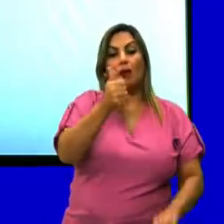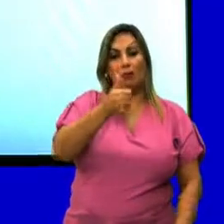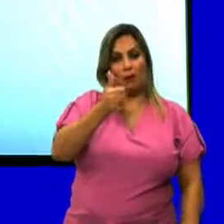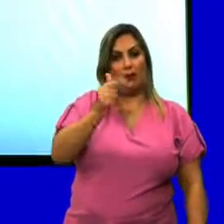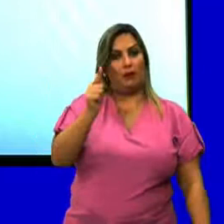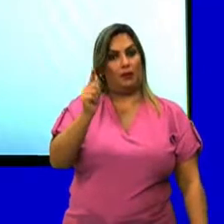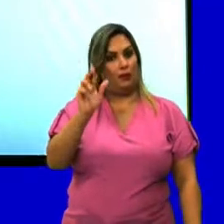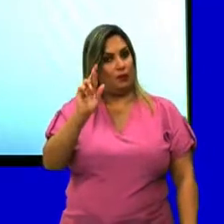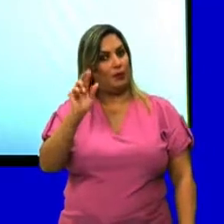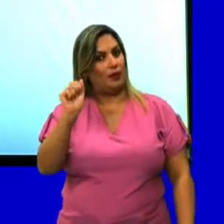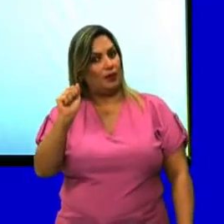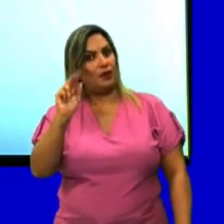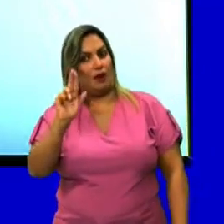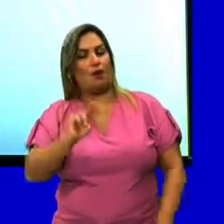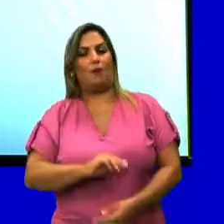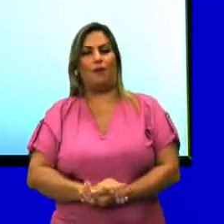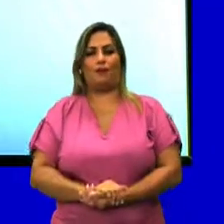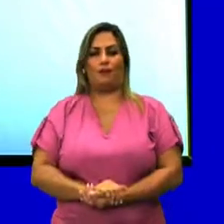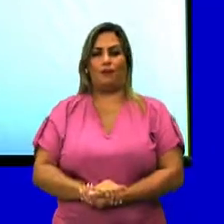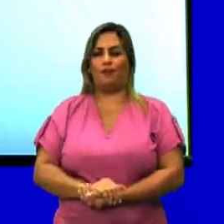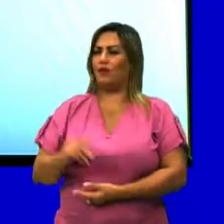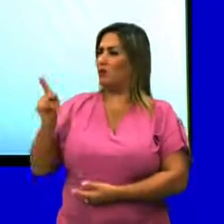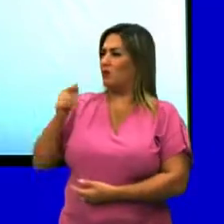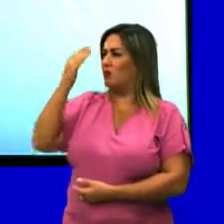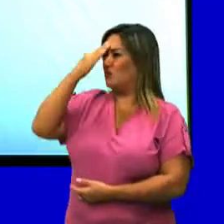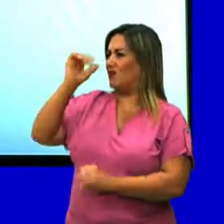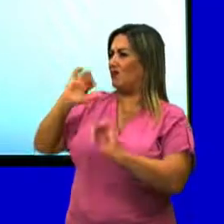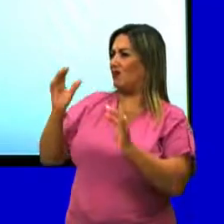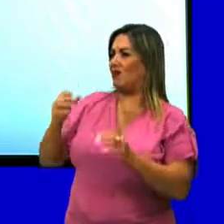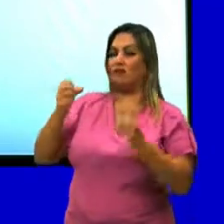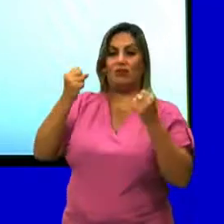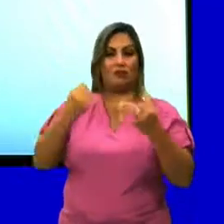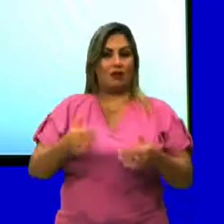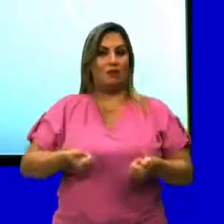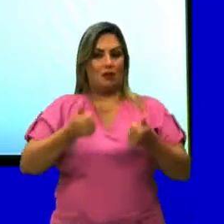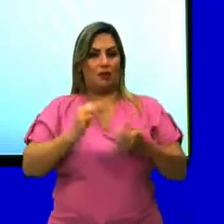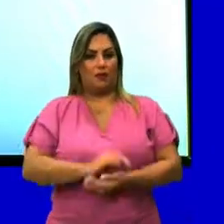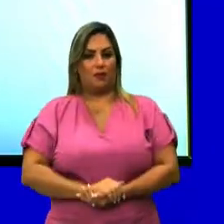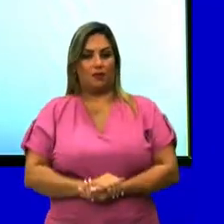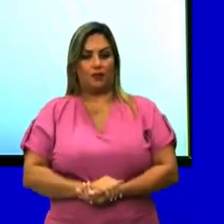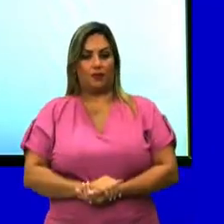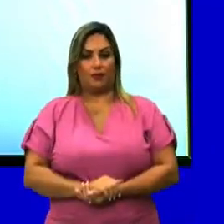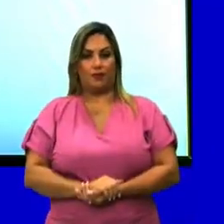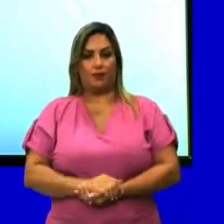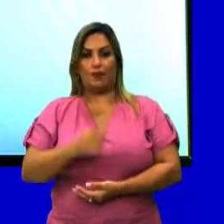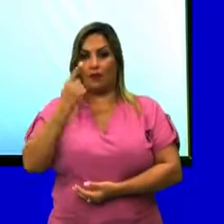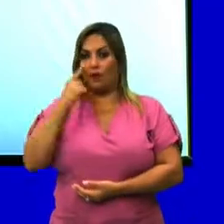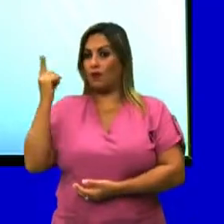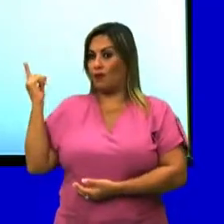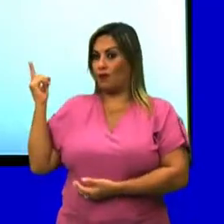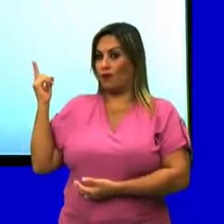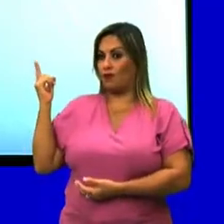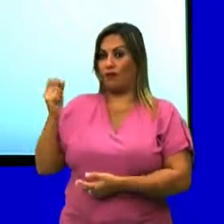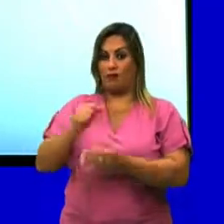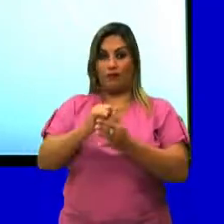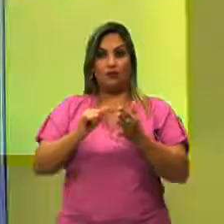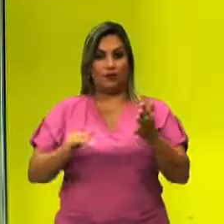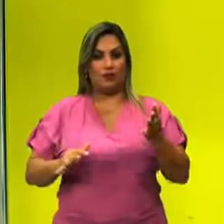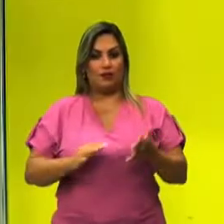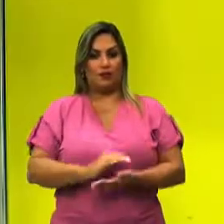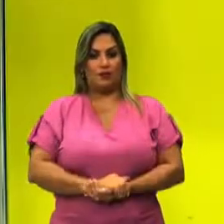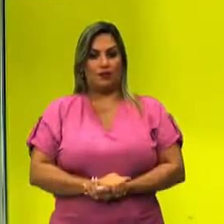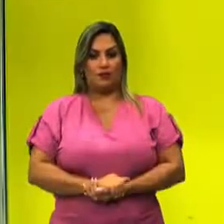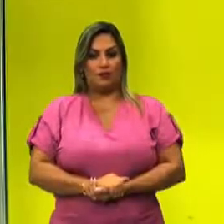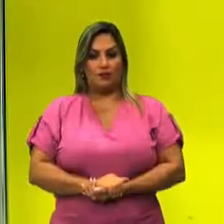primeiro grau a professor não entendi por favor me explique melhor vamos pegar um aqui o foco na